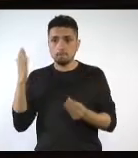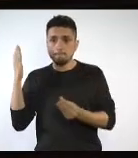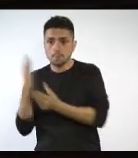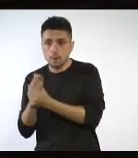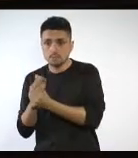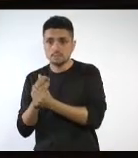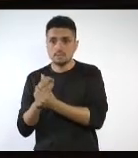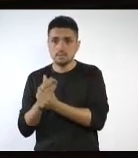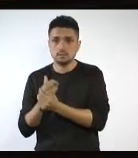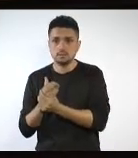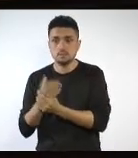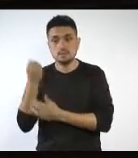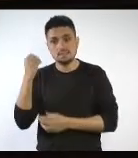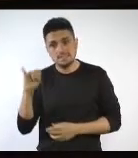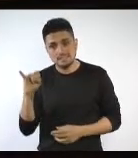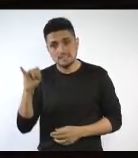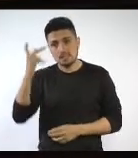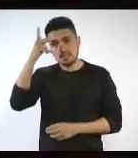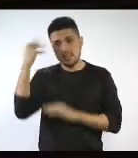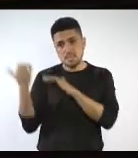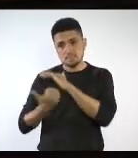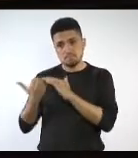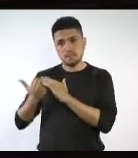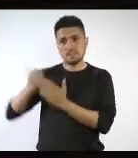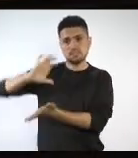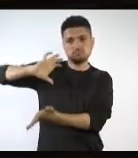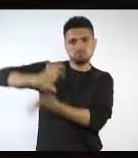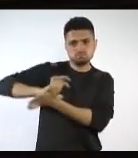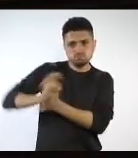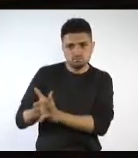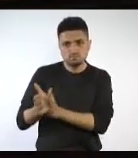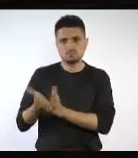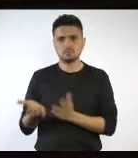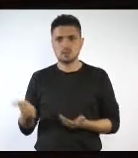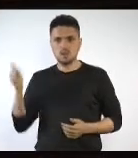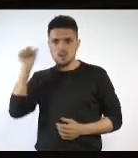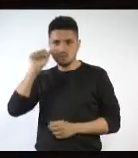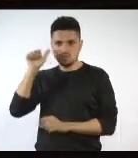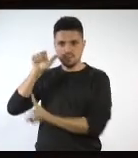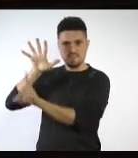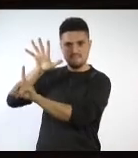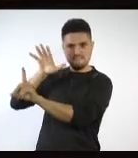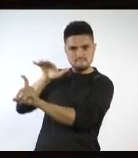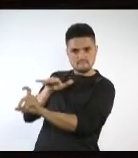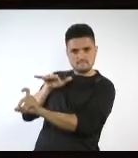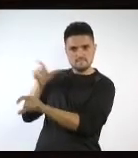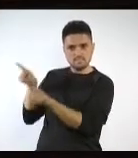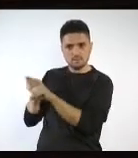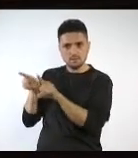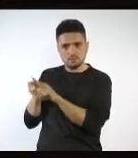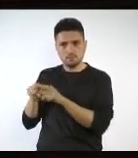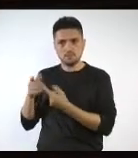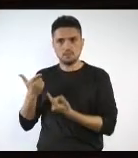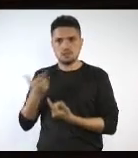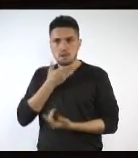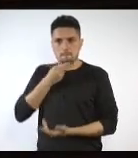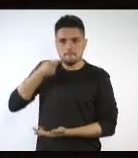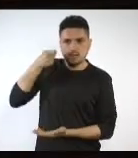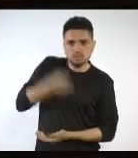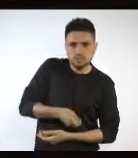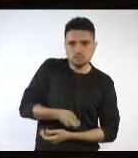àqueles e aquelas que cometam atos sexistas, discriminatórios,